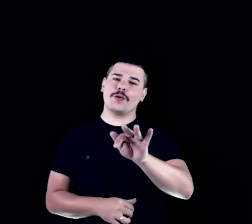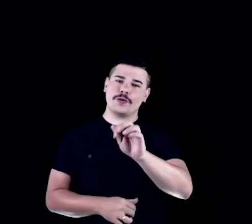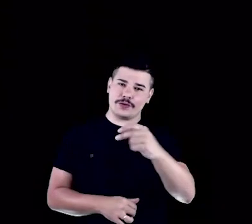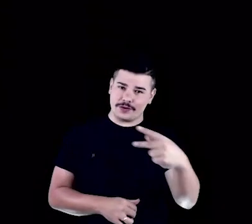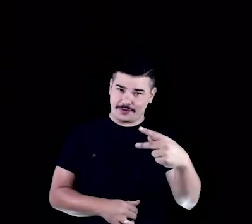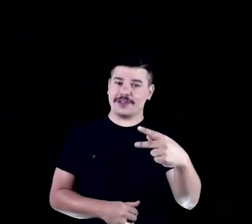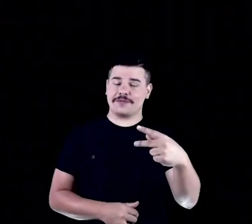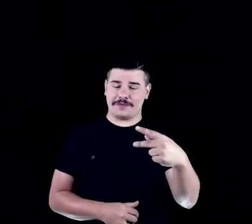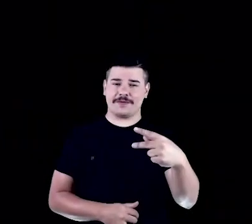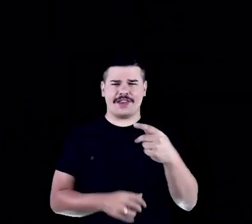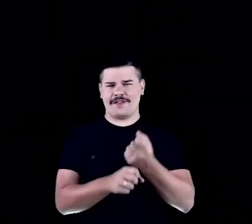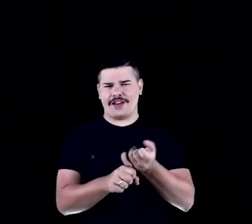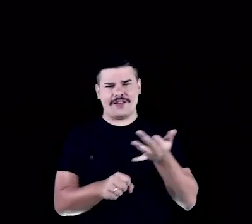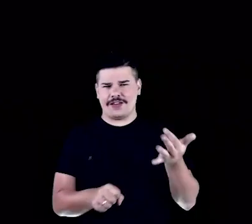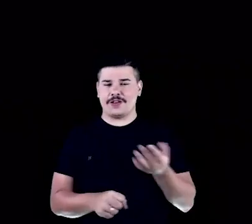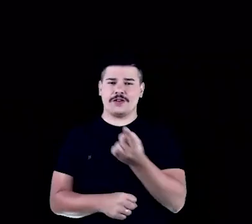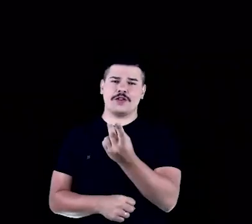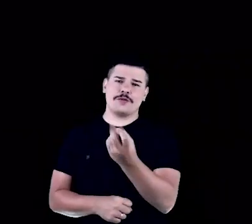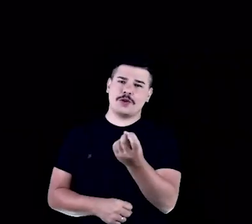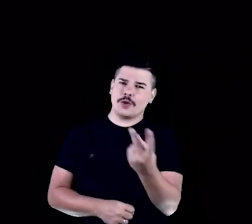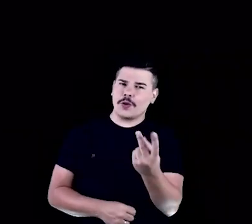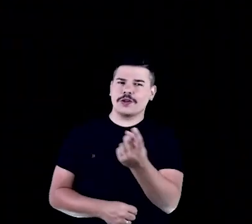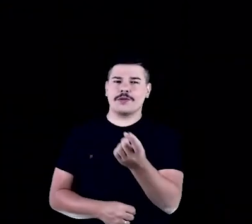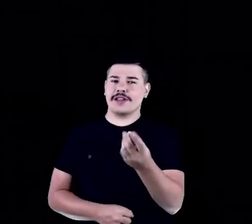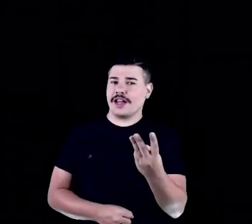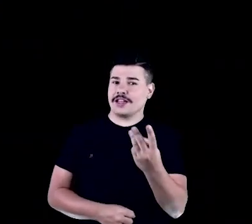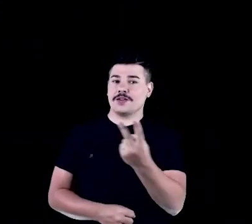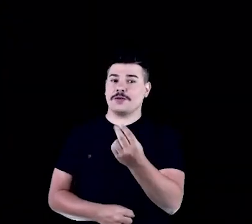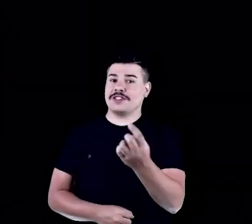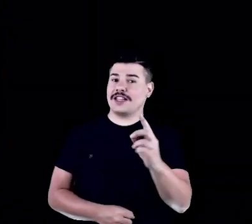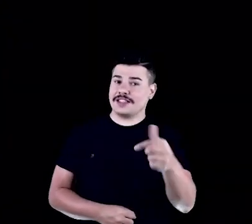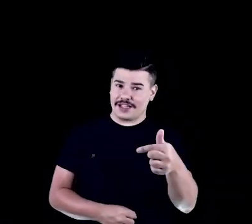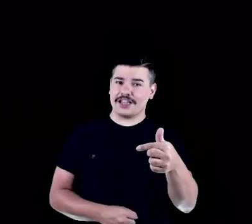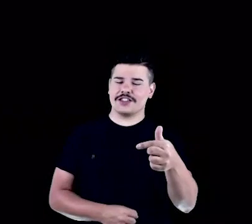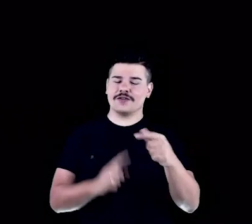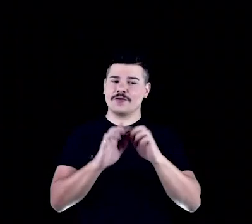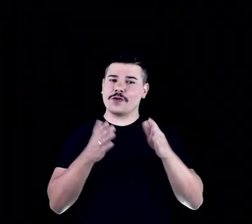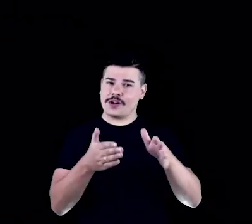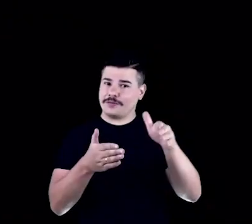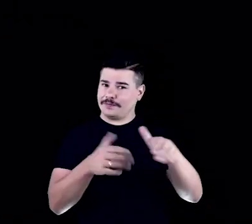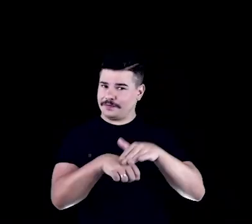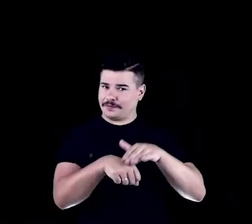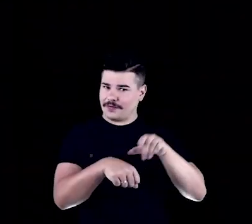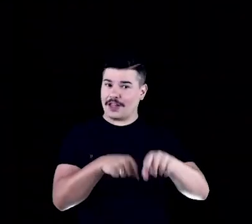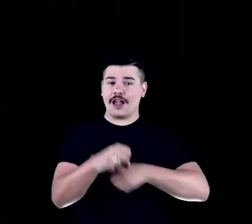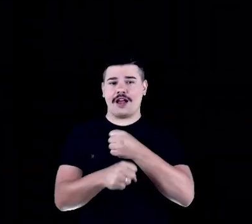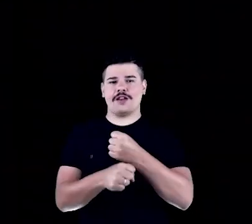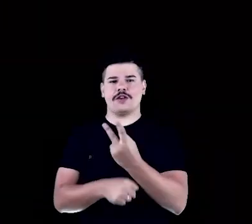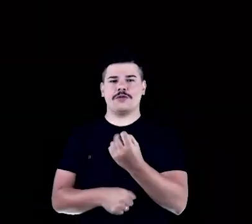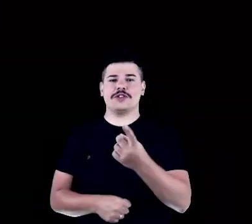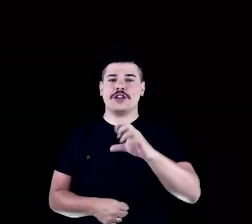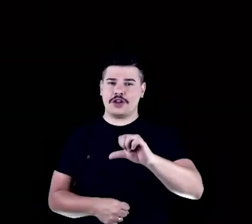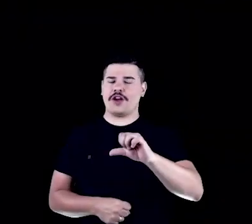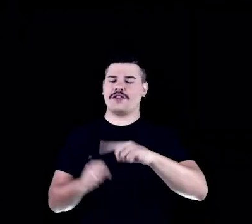Paulo. Várias vezes, 2012, 2013, 2017, na categoria texto e poesia. E em